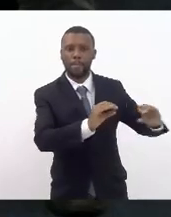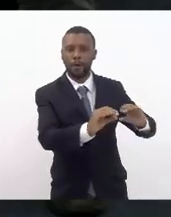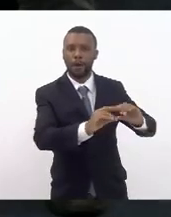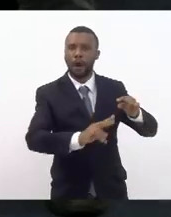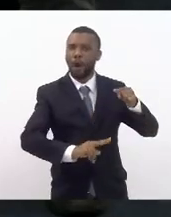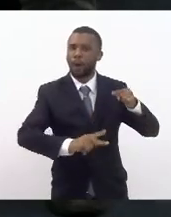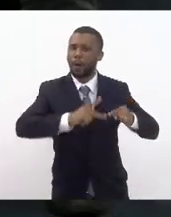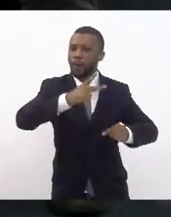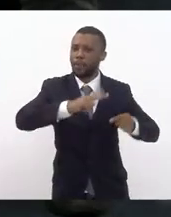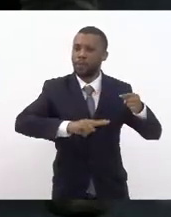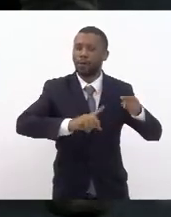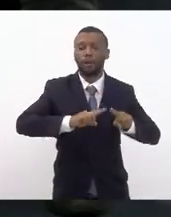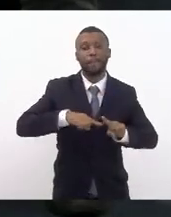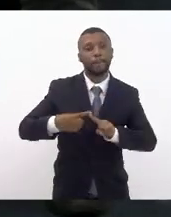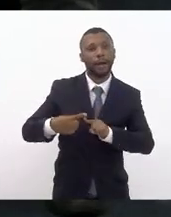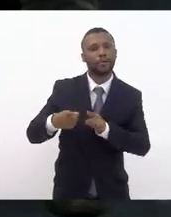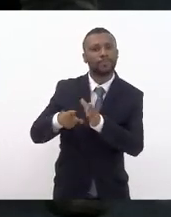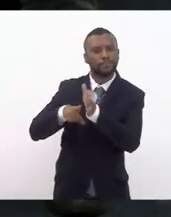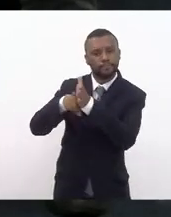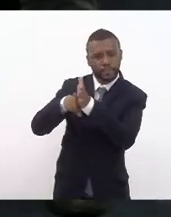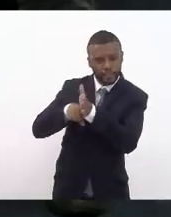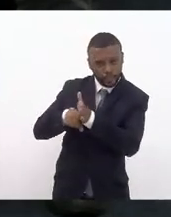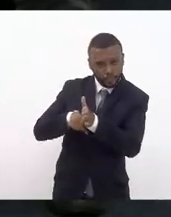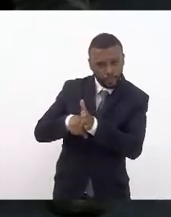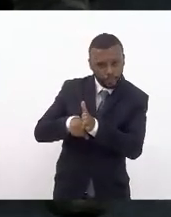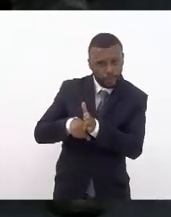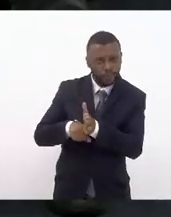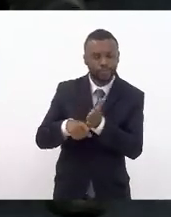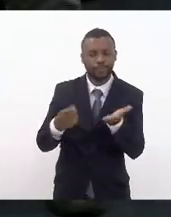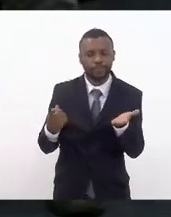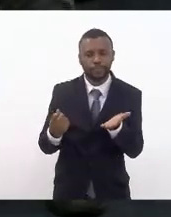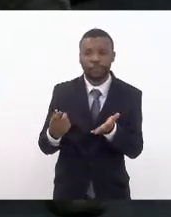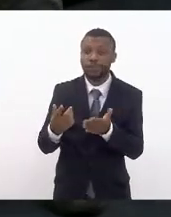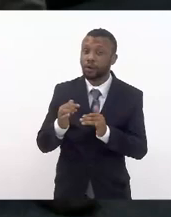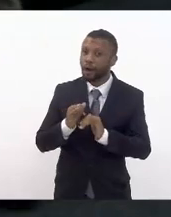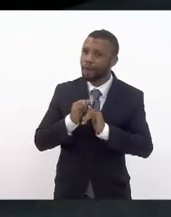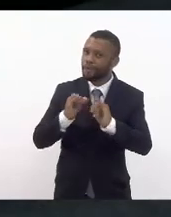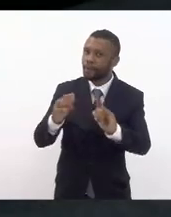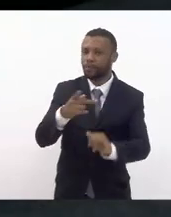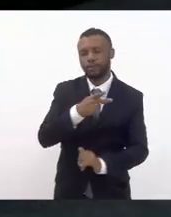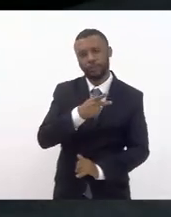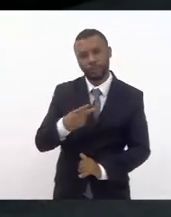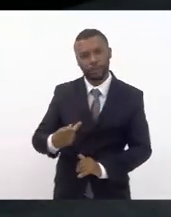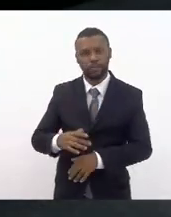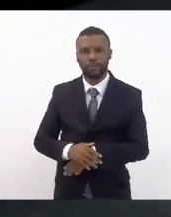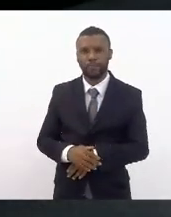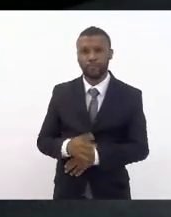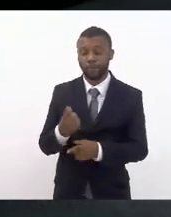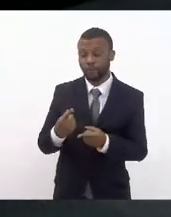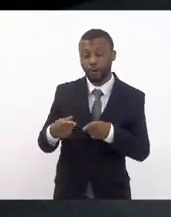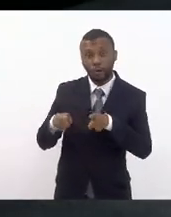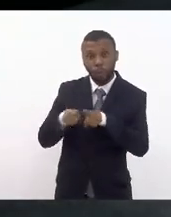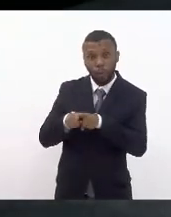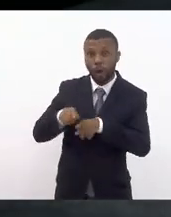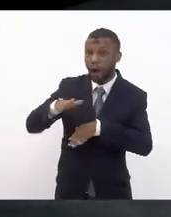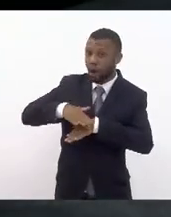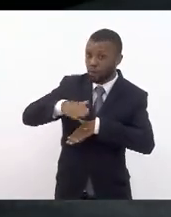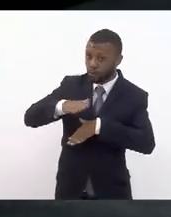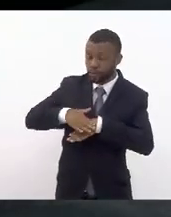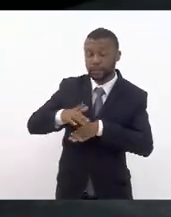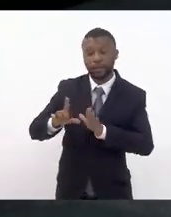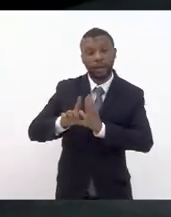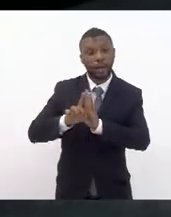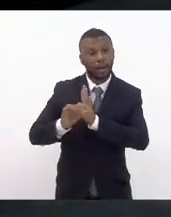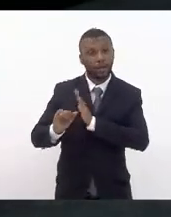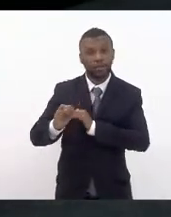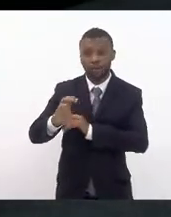aos pesquisadores. Presidente André Siciliano, eu fui coautor da lei de cotas, e Vossa Excelência